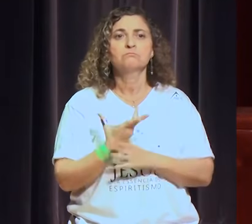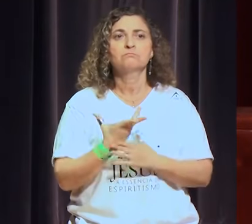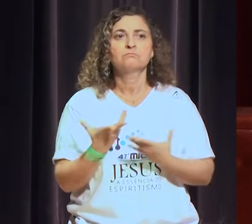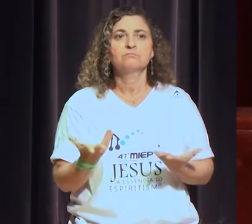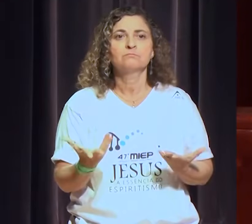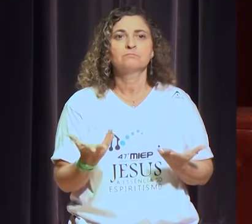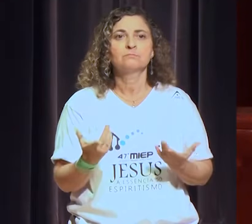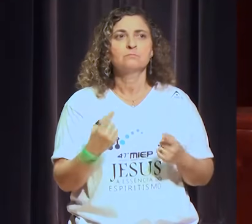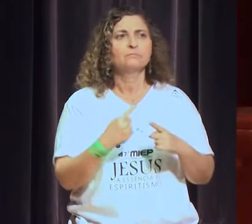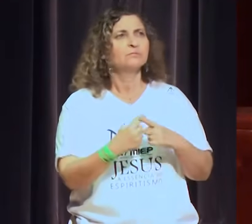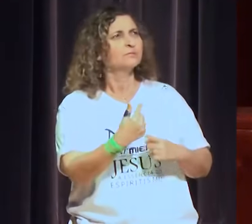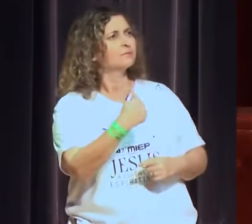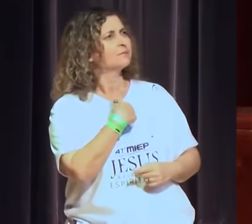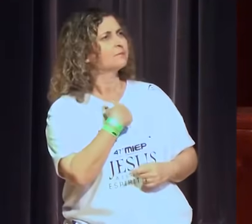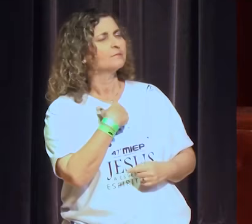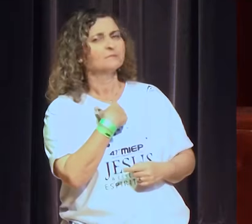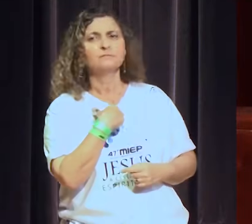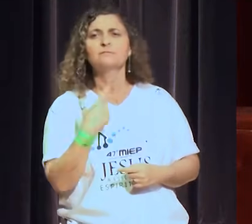Por que eu?